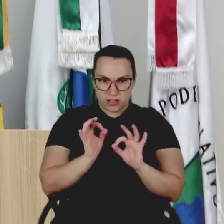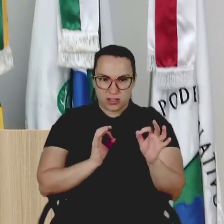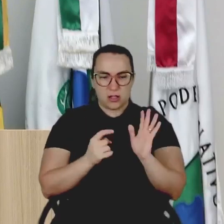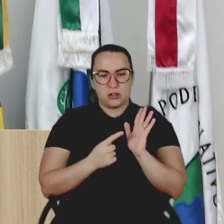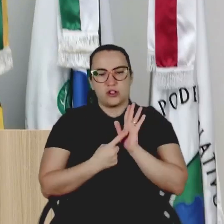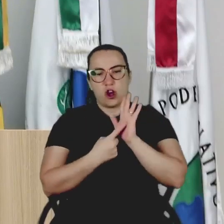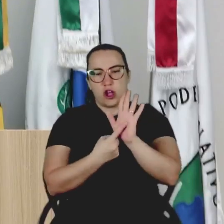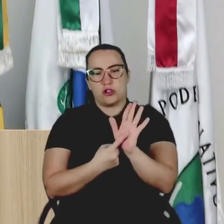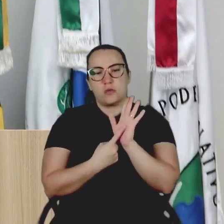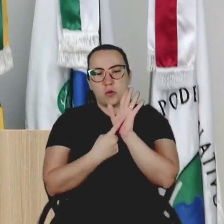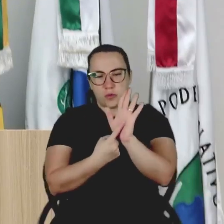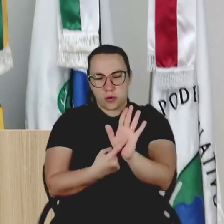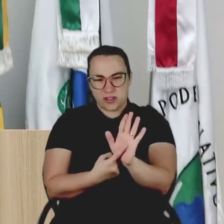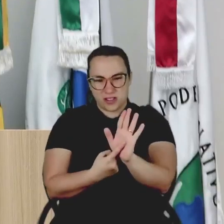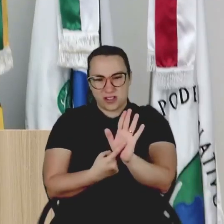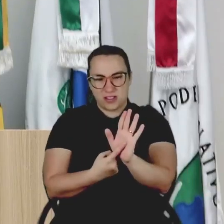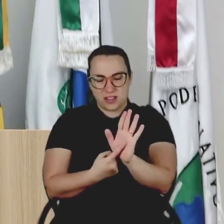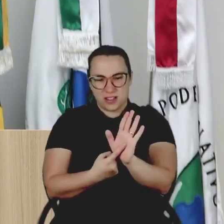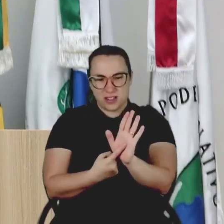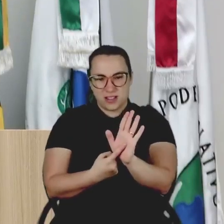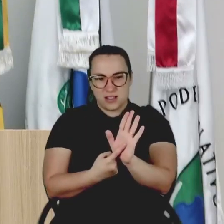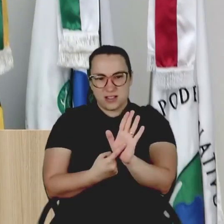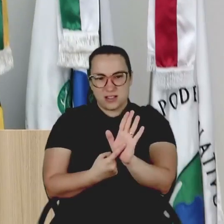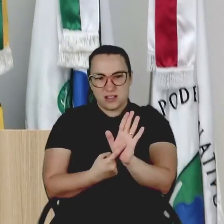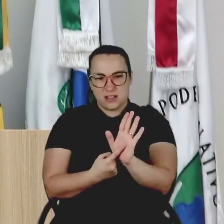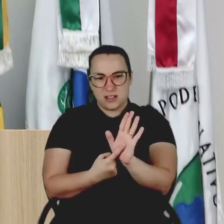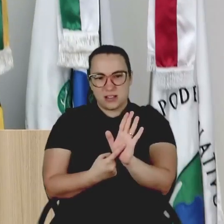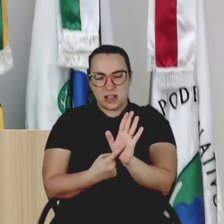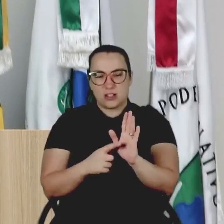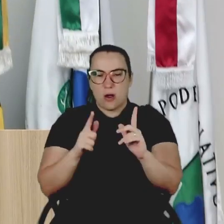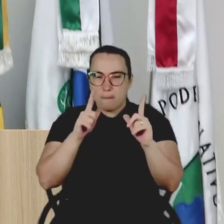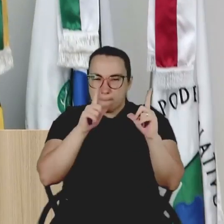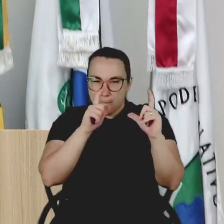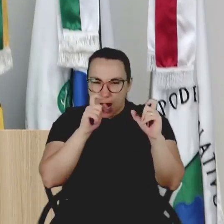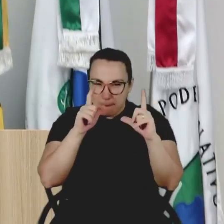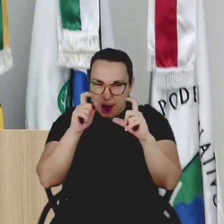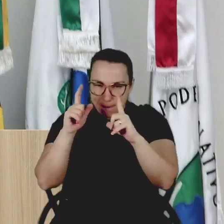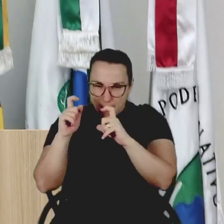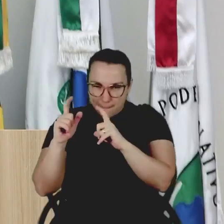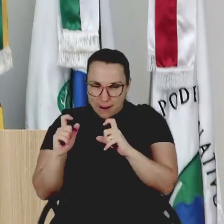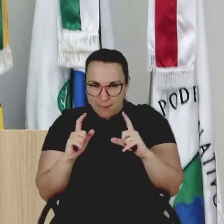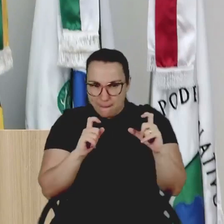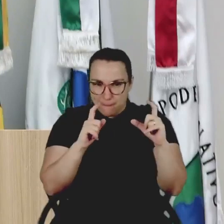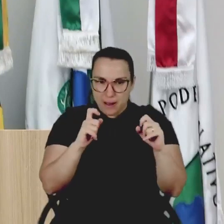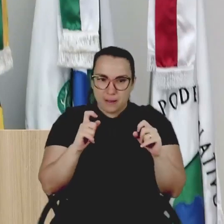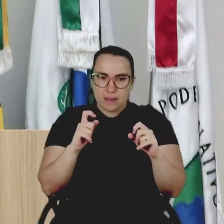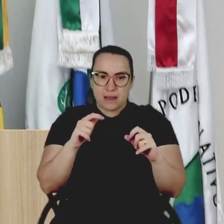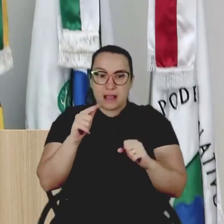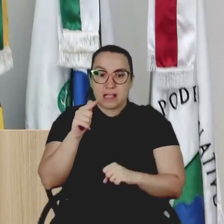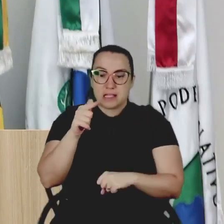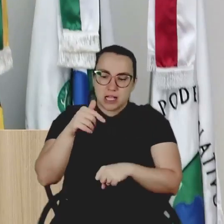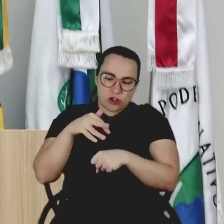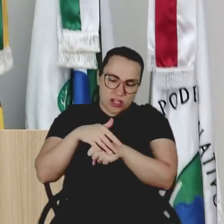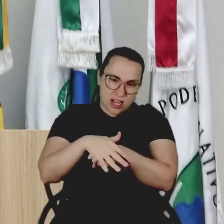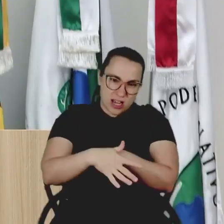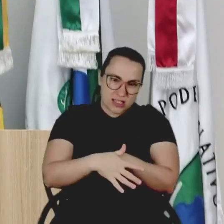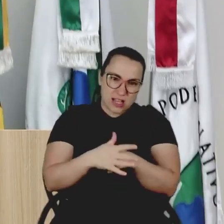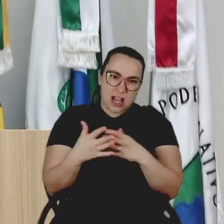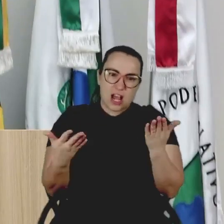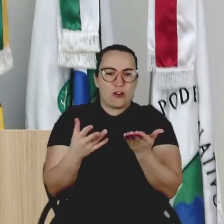exposição do acervo de imagens que ele tinha das Sete Quedas, agora em nome da